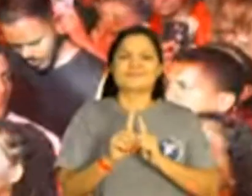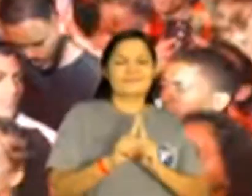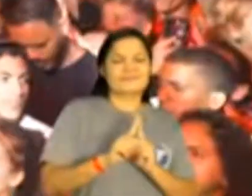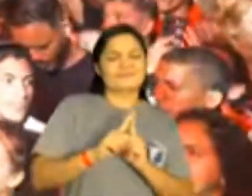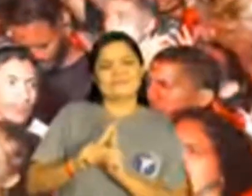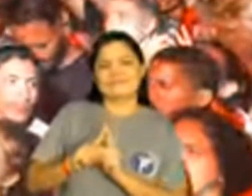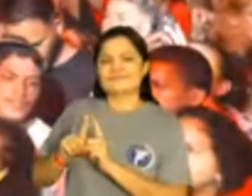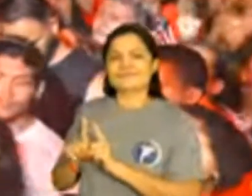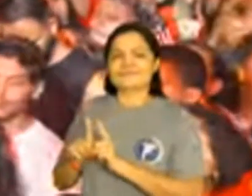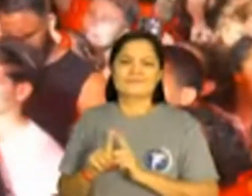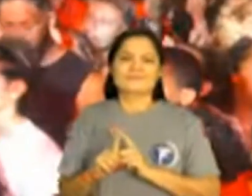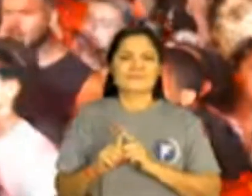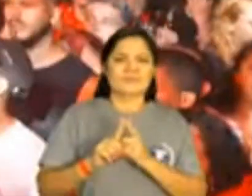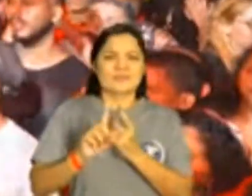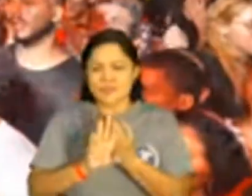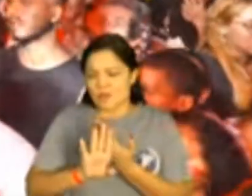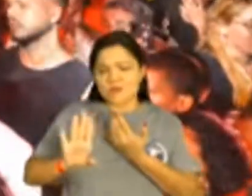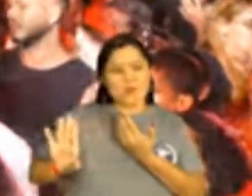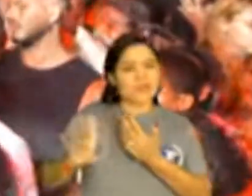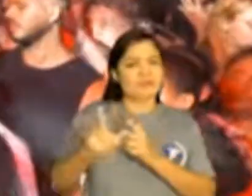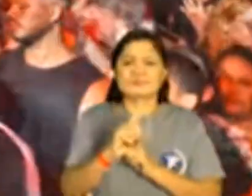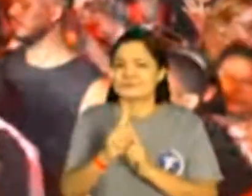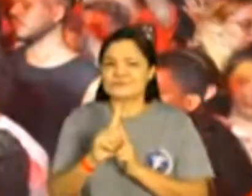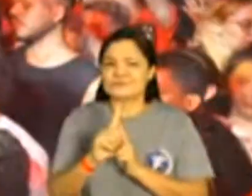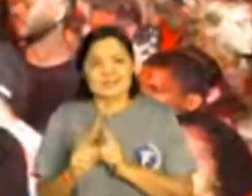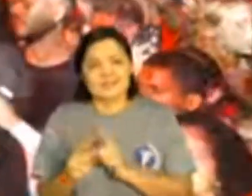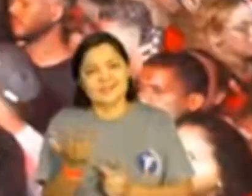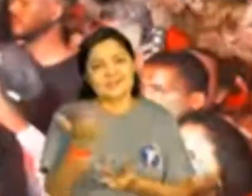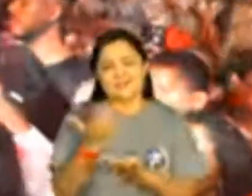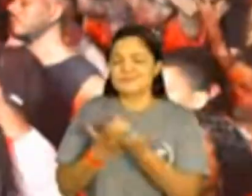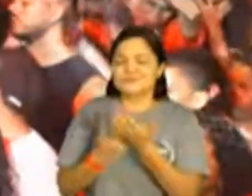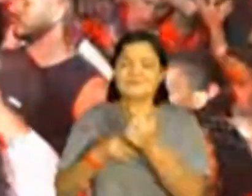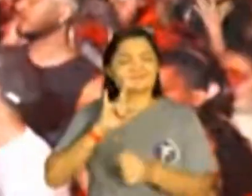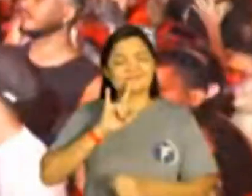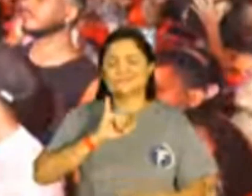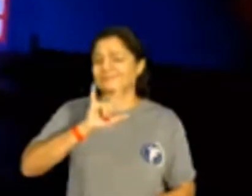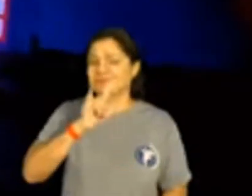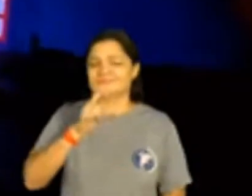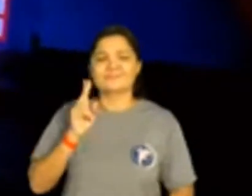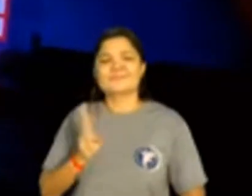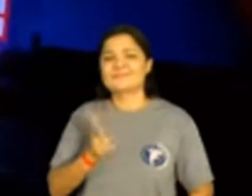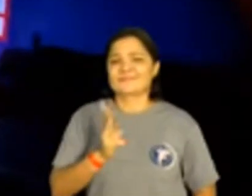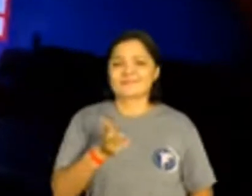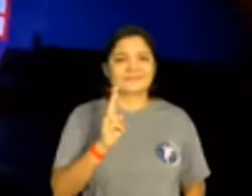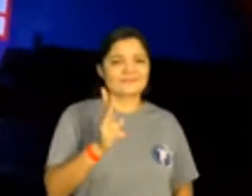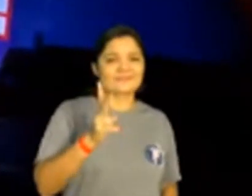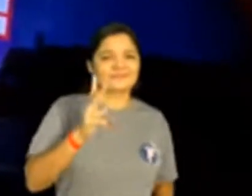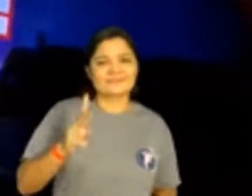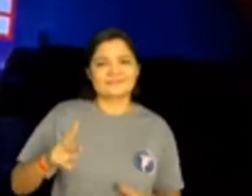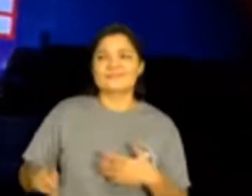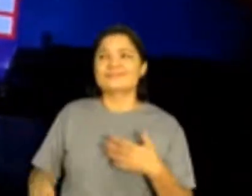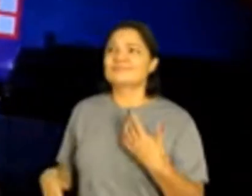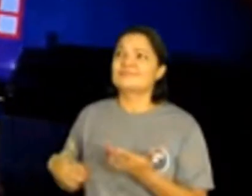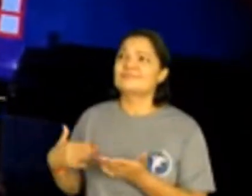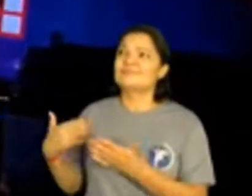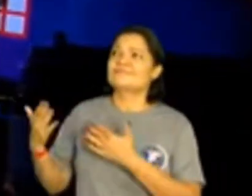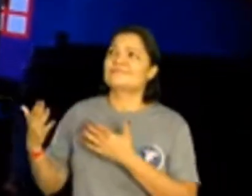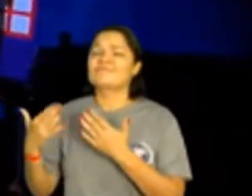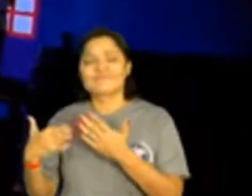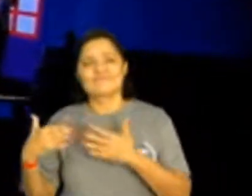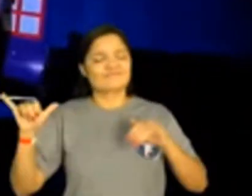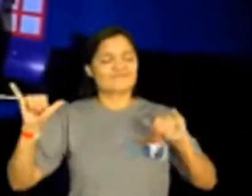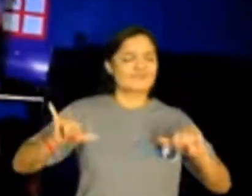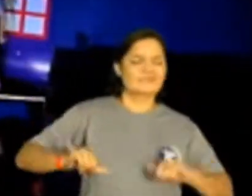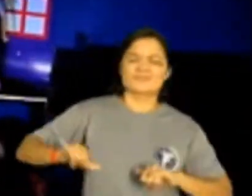E não fique longe de mim, nunca deixei te amar. Não deixe minha estupidez ferir o